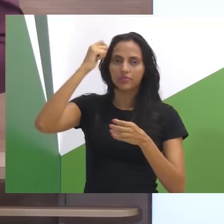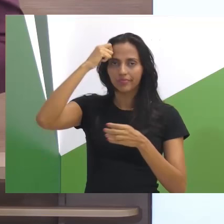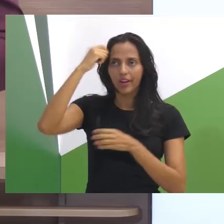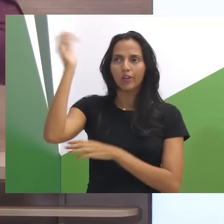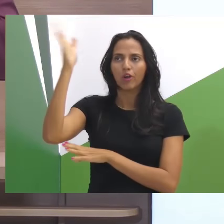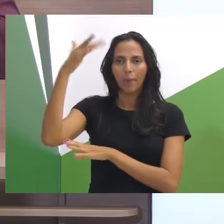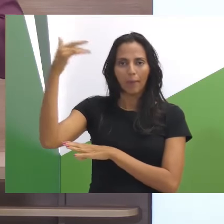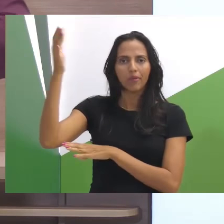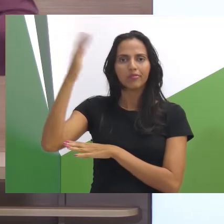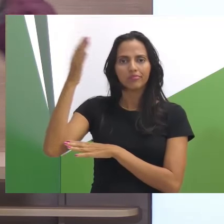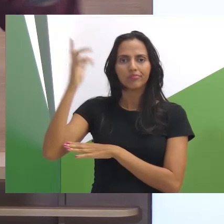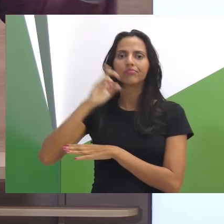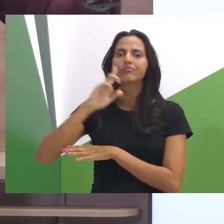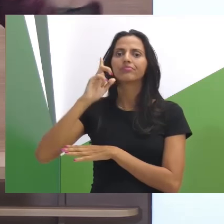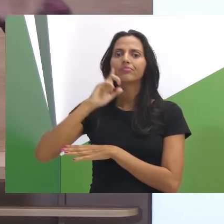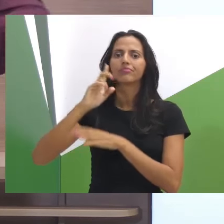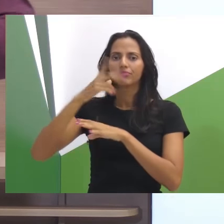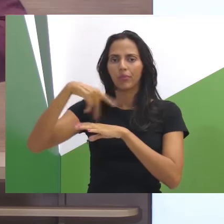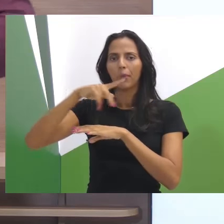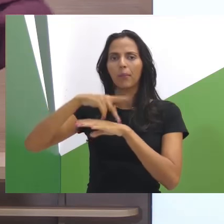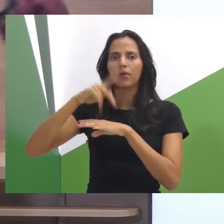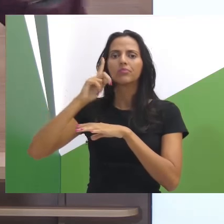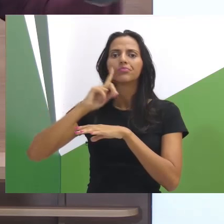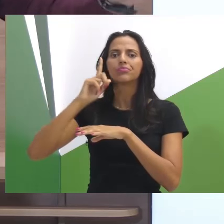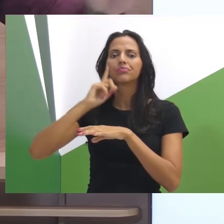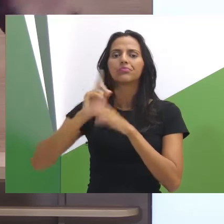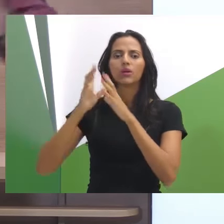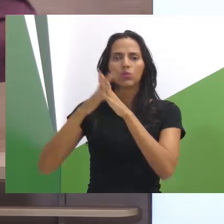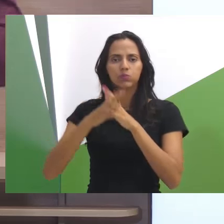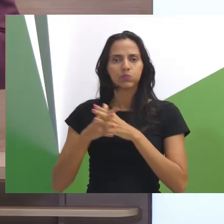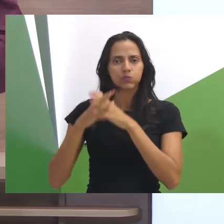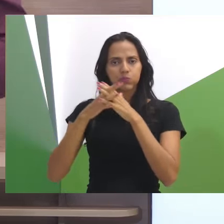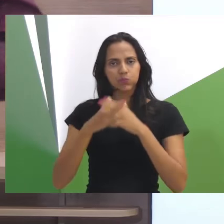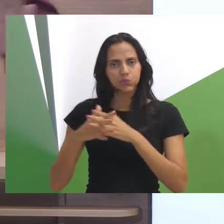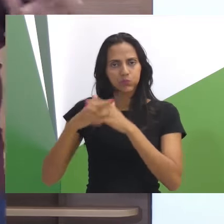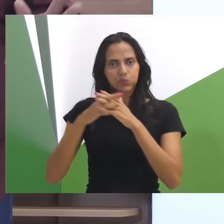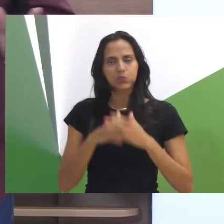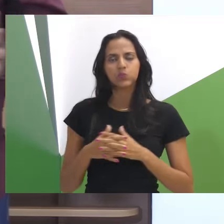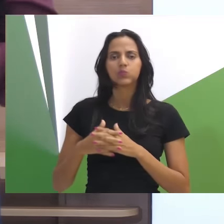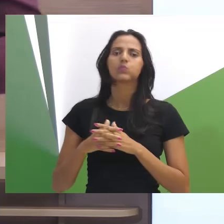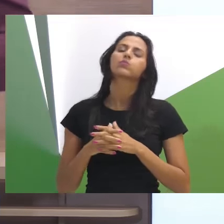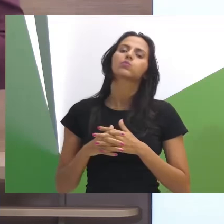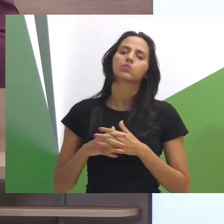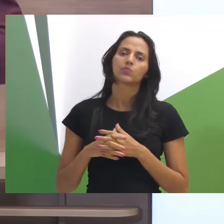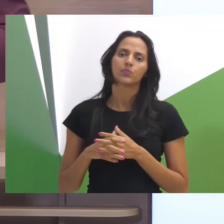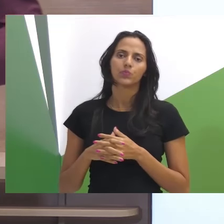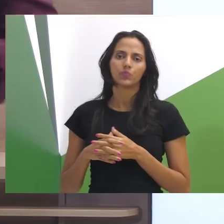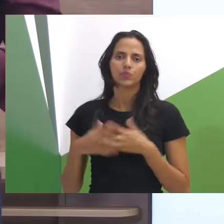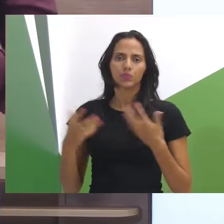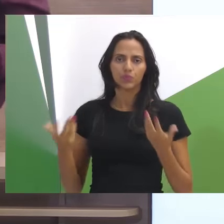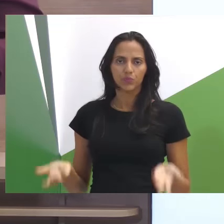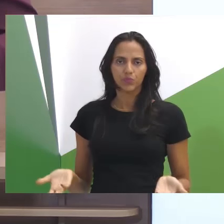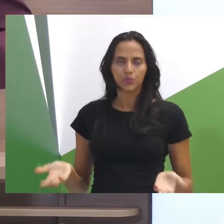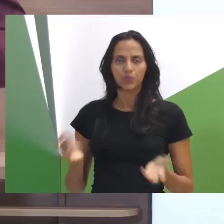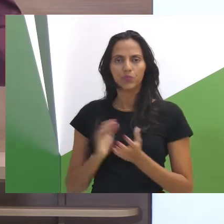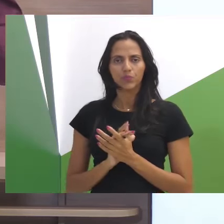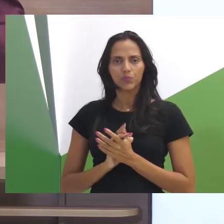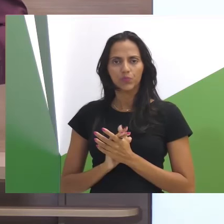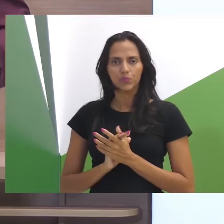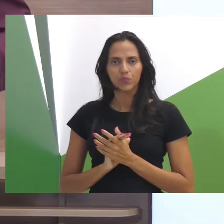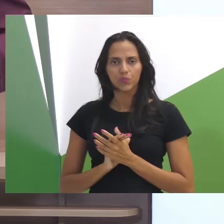Unidos, e aí passavam, certas vezes, livremente por esse bloqueio que a Inglaterra fazia. E aí é o seguinte,